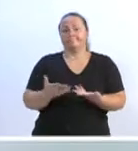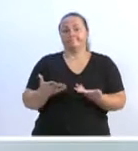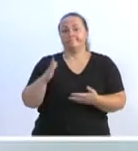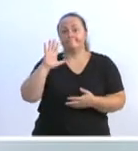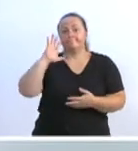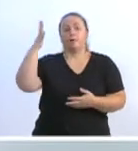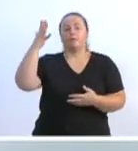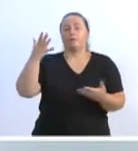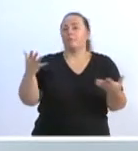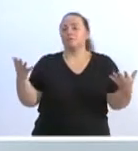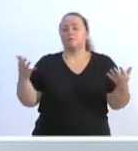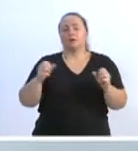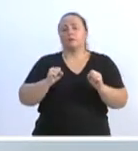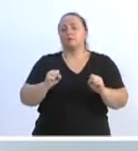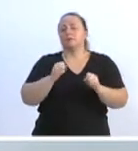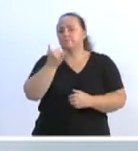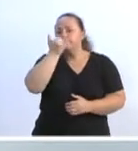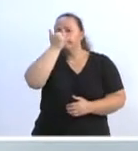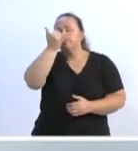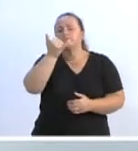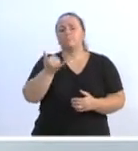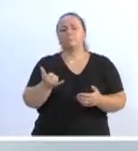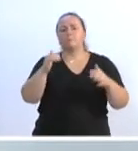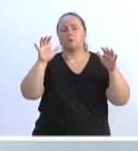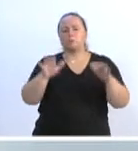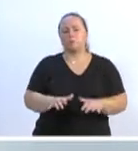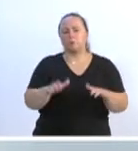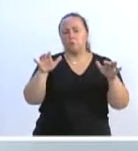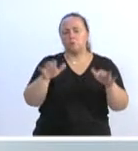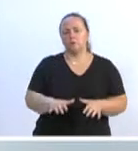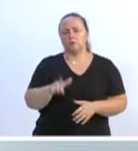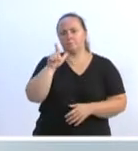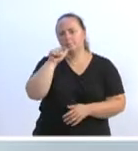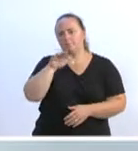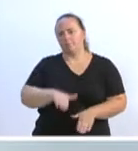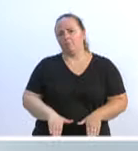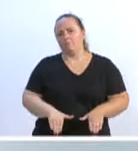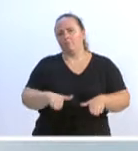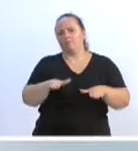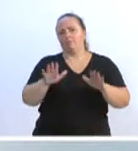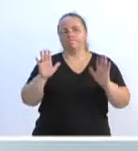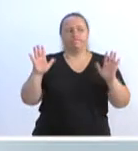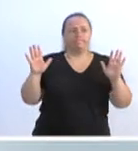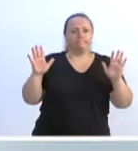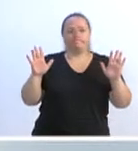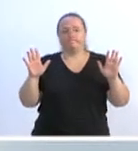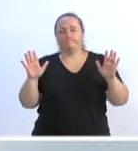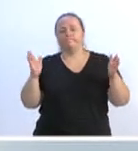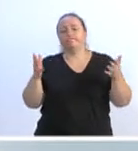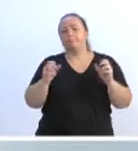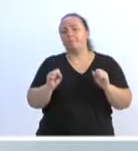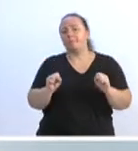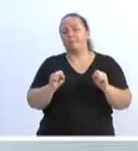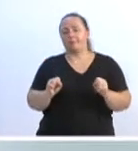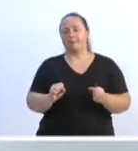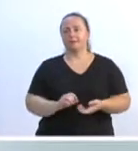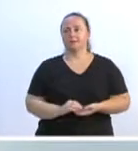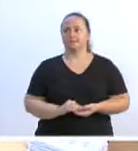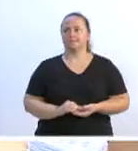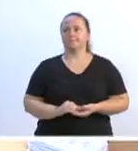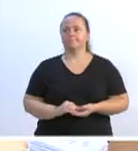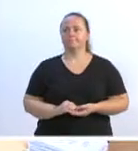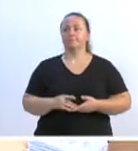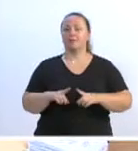mais cedo ou mais tarde a gente vai poder tá vivendo dias de tensão novamente e eu não posso querer